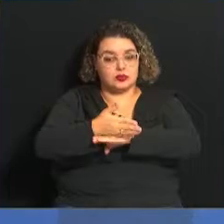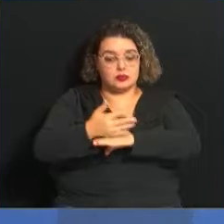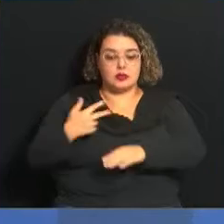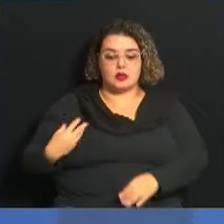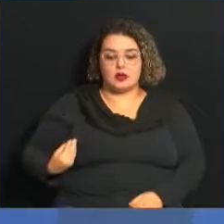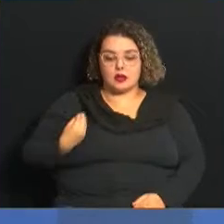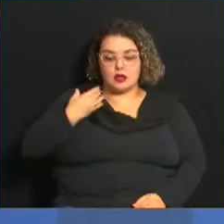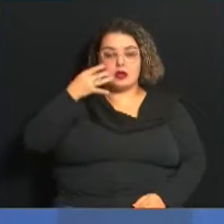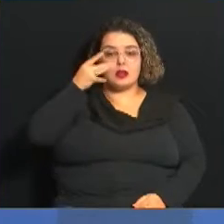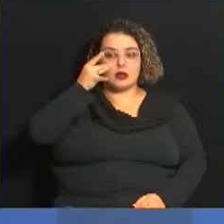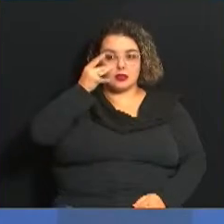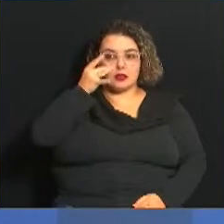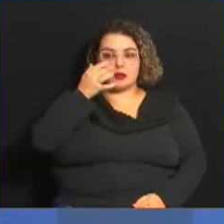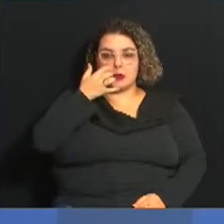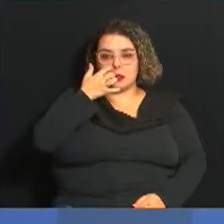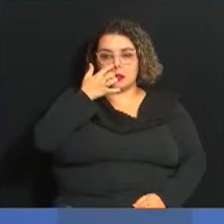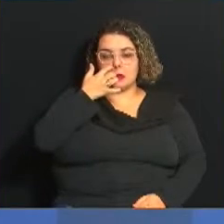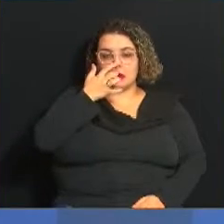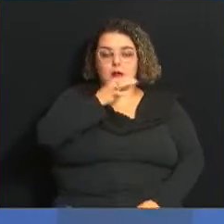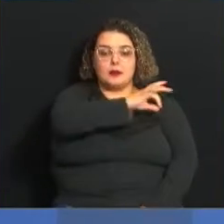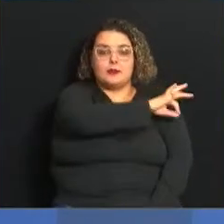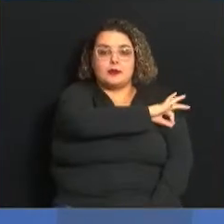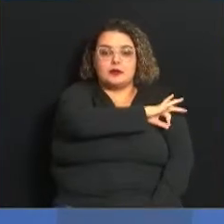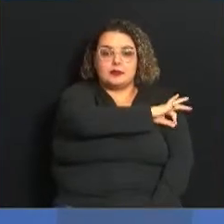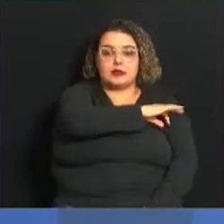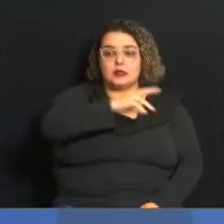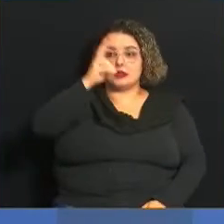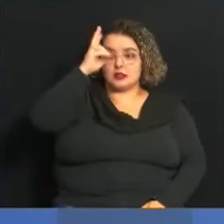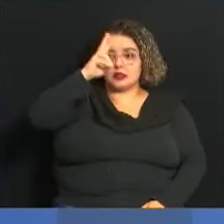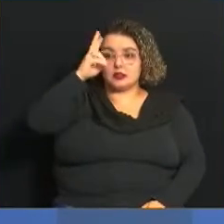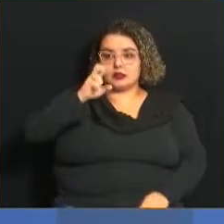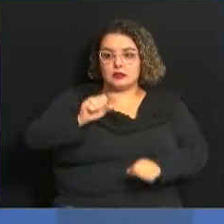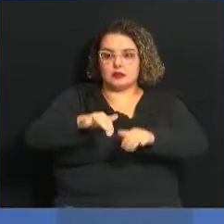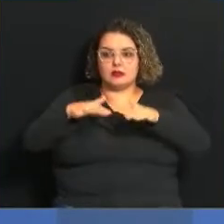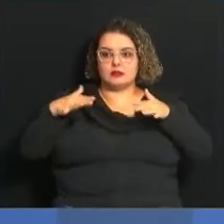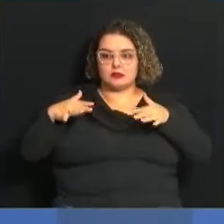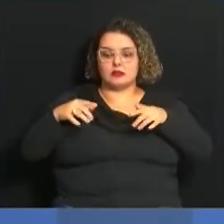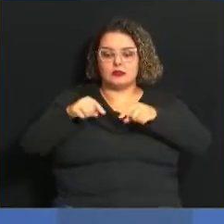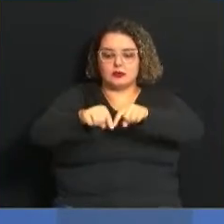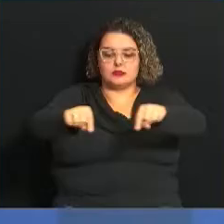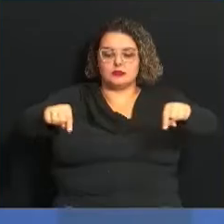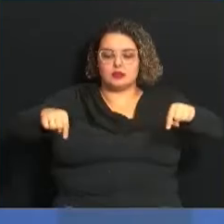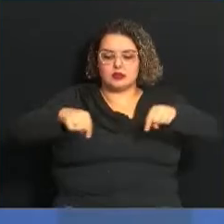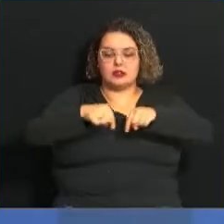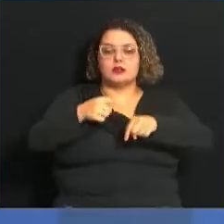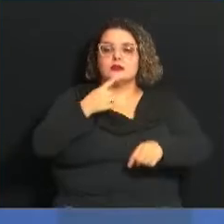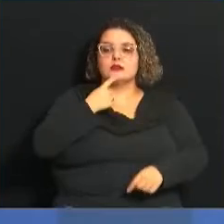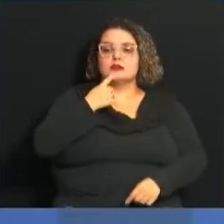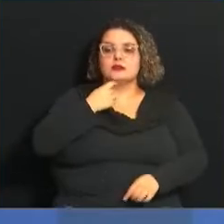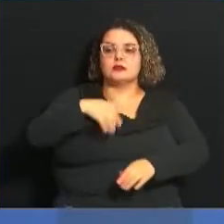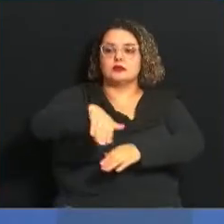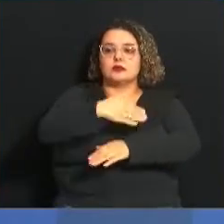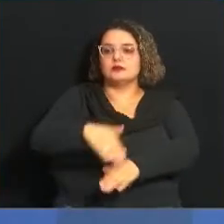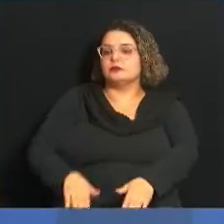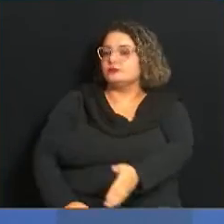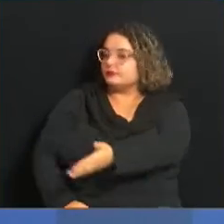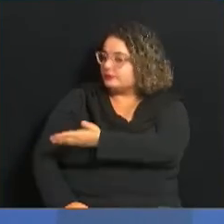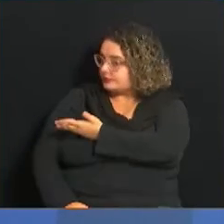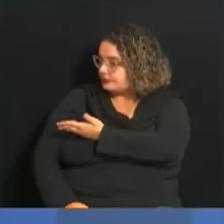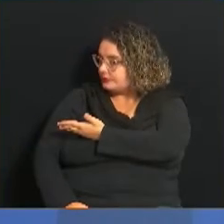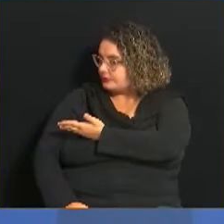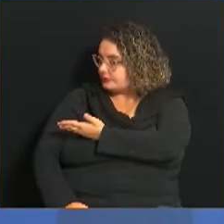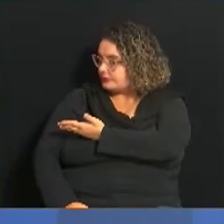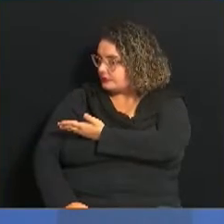pessoalmente até a prefeitura. A gente lembra que essa audiência pública vai ser no Salão Vermelho, que fica na Avenida Anchieta, número 200,